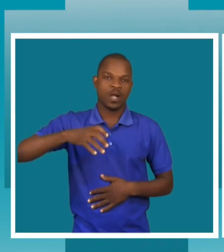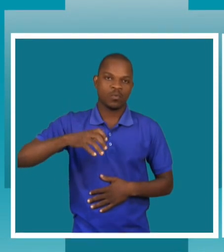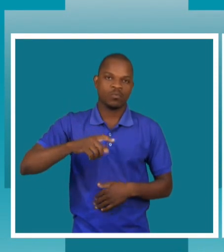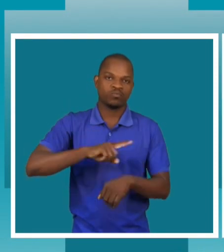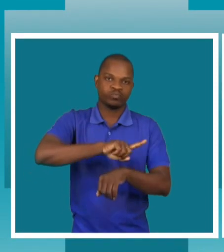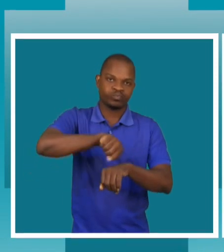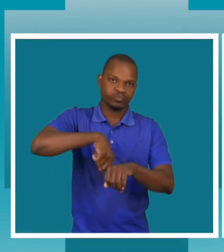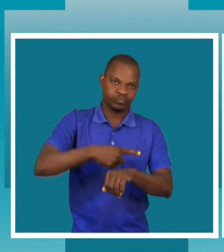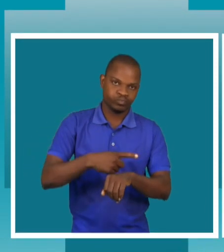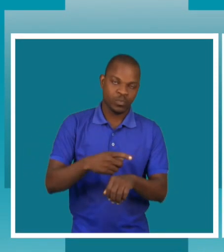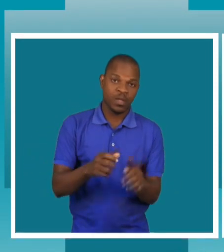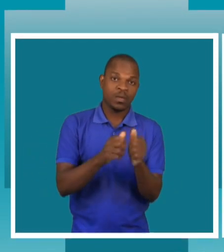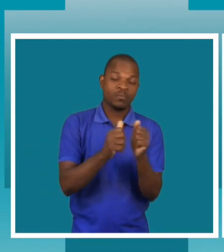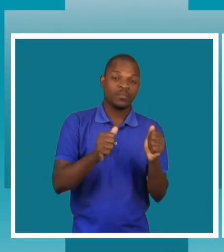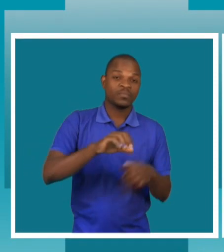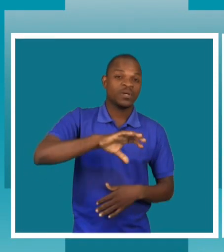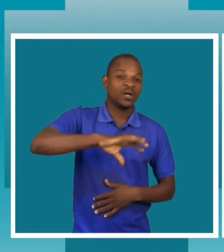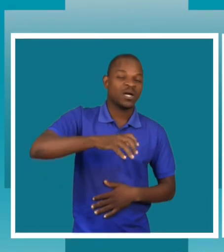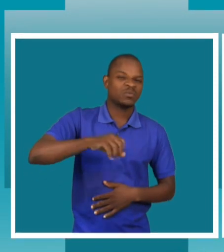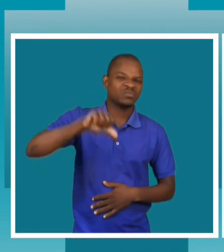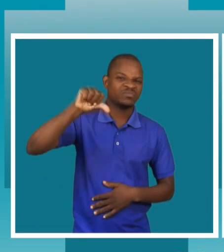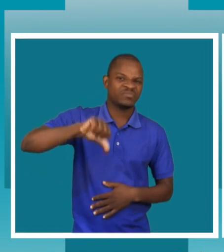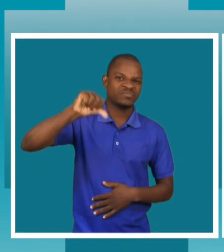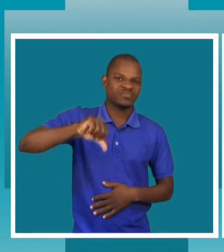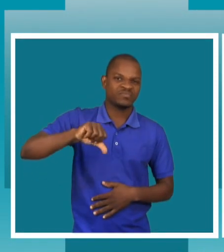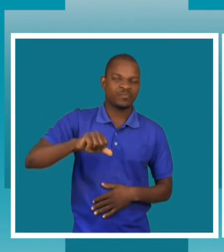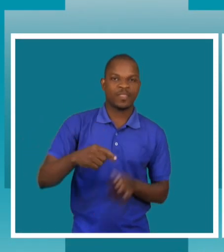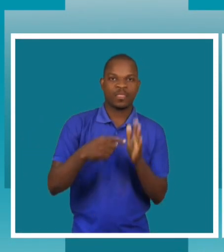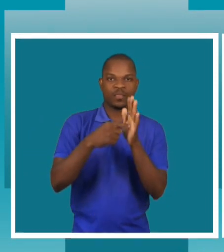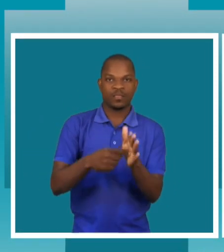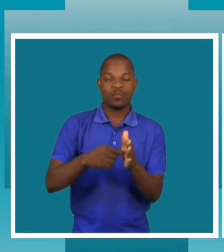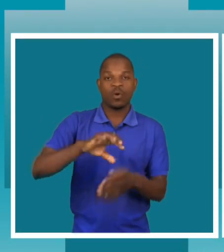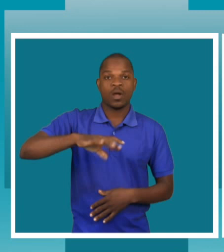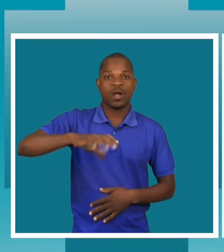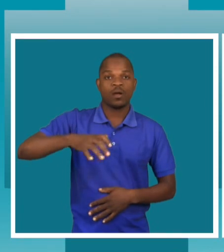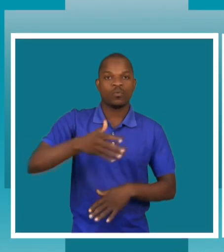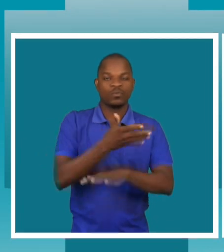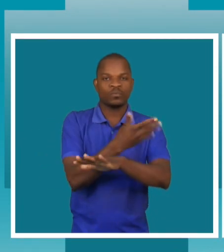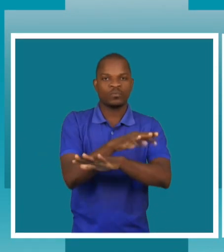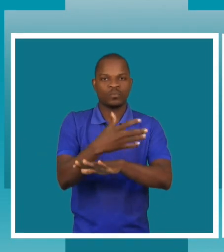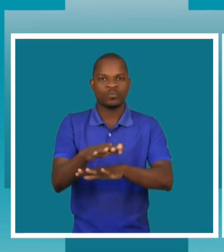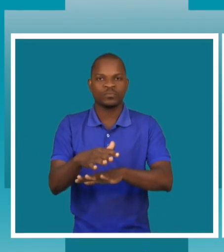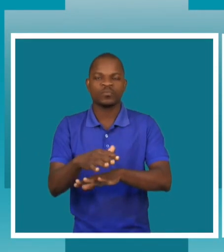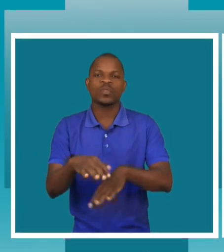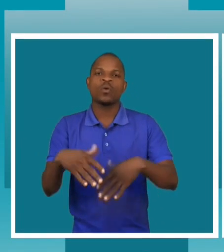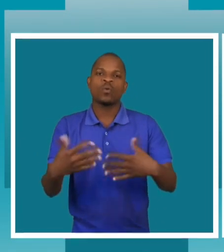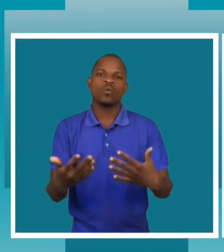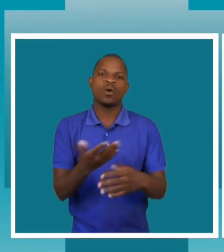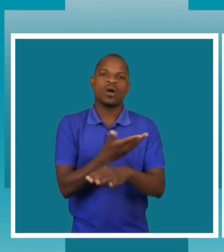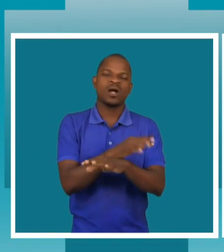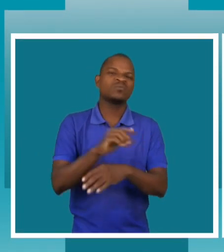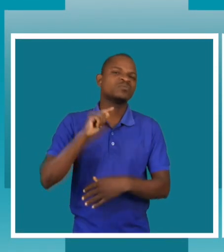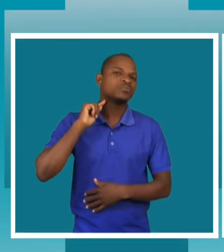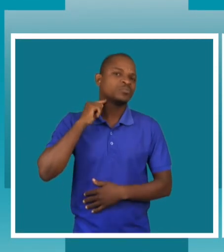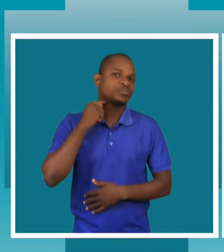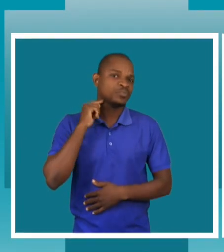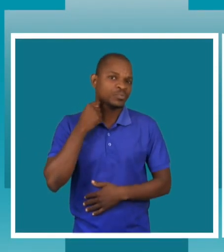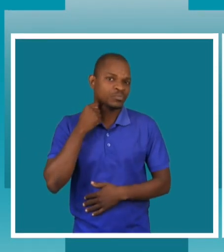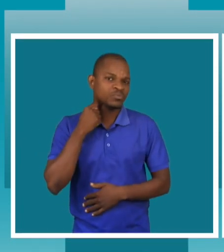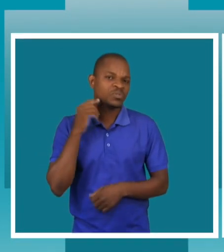Se a água for água muito má, ou seja, imagina-se, água muito salgada, água do mar, ou águas negras que